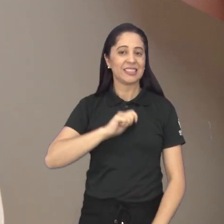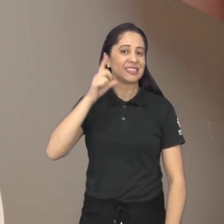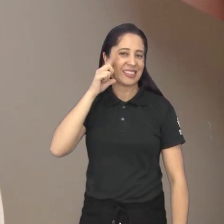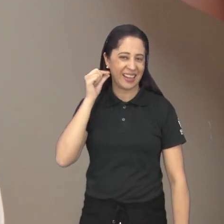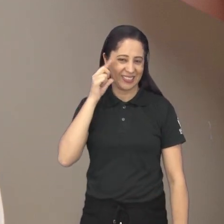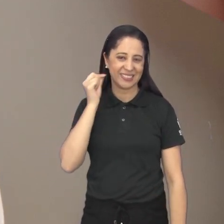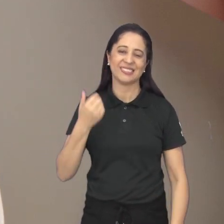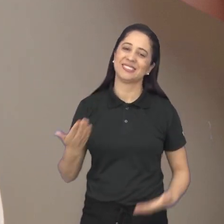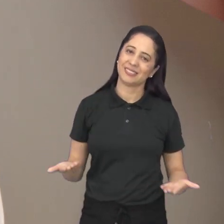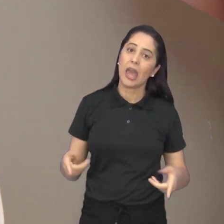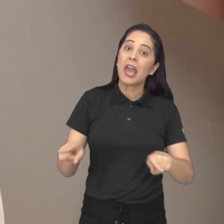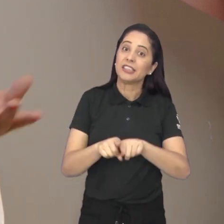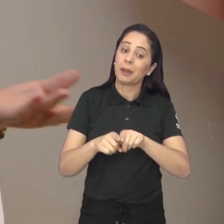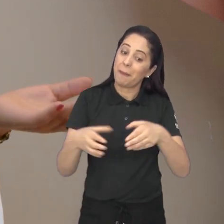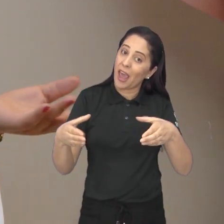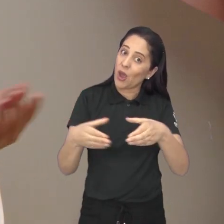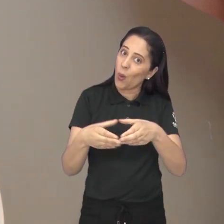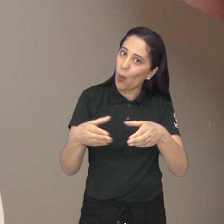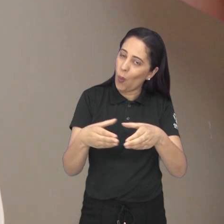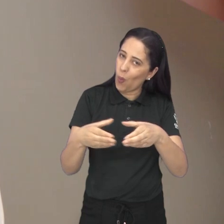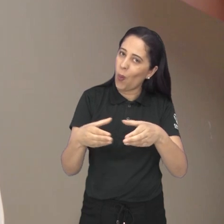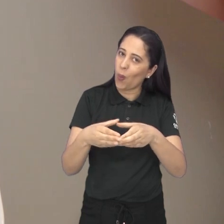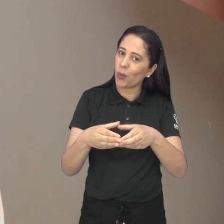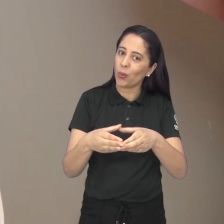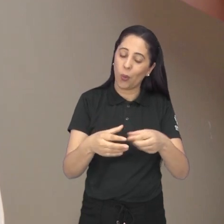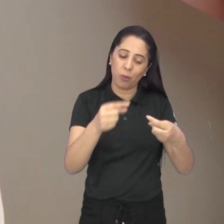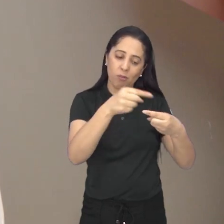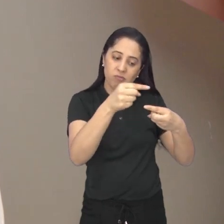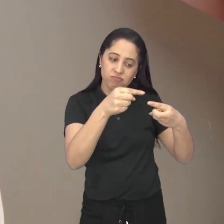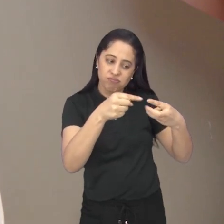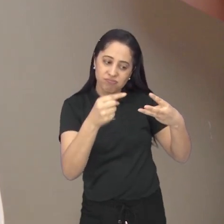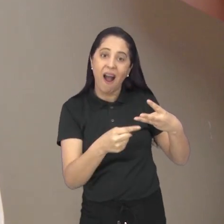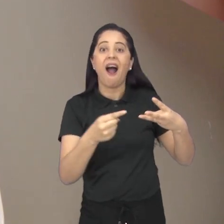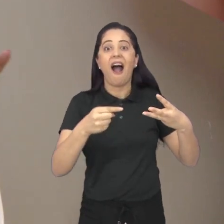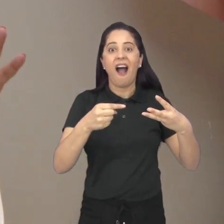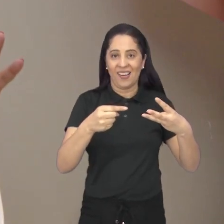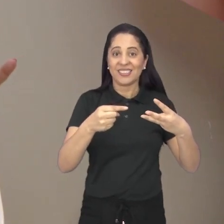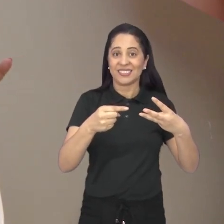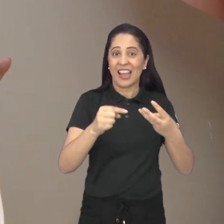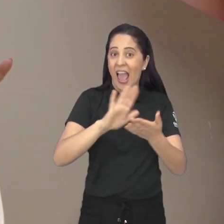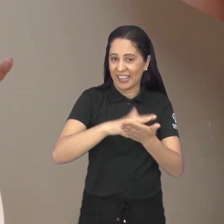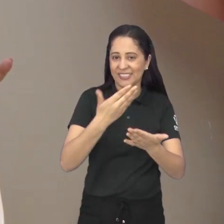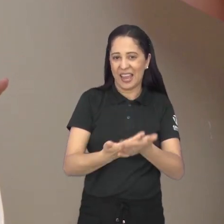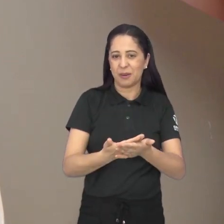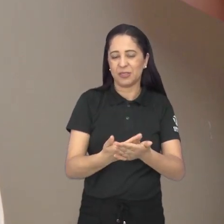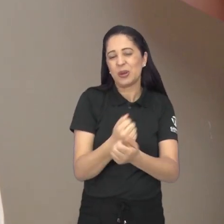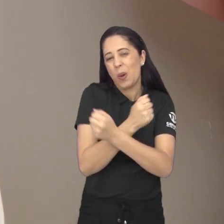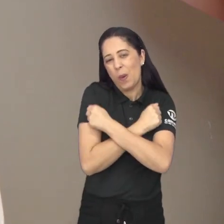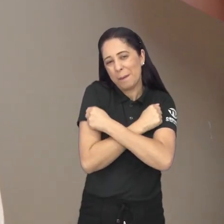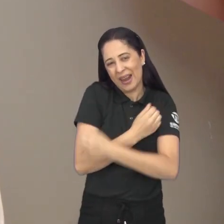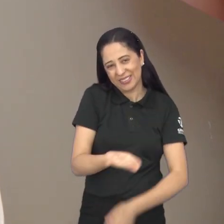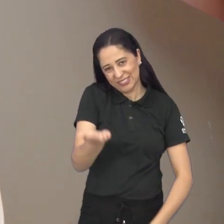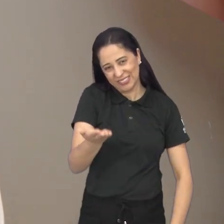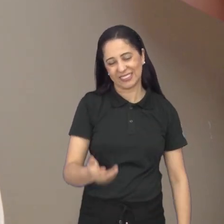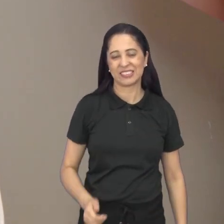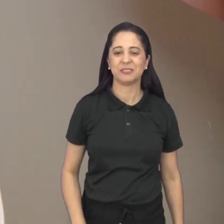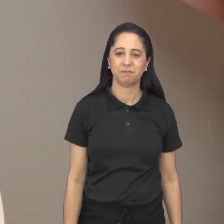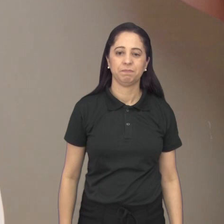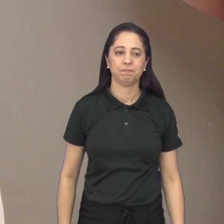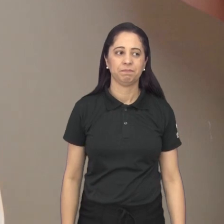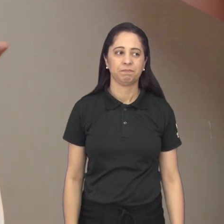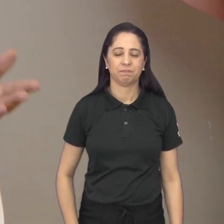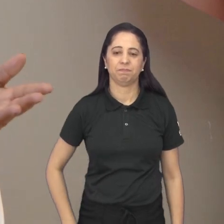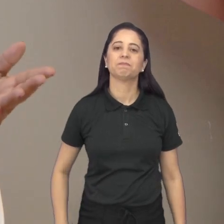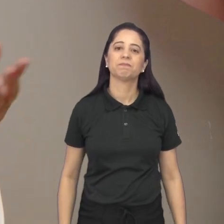em Libras do De Bem com Você. E é claro, né? Ela conta com a ajuda de todo o nosso time de intérpretes. Então, um abraço para